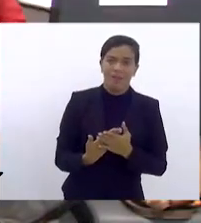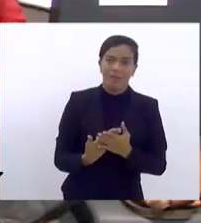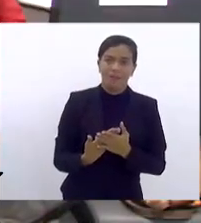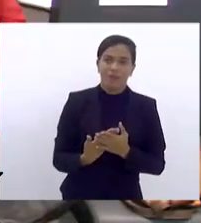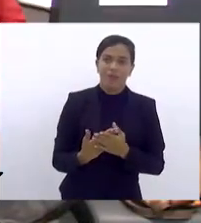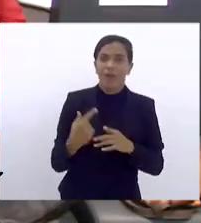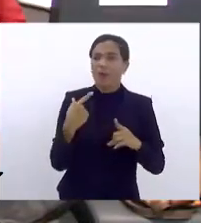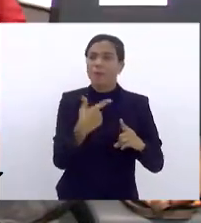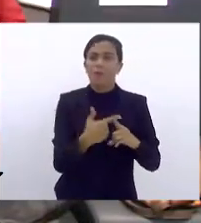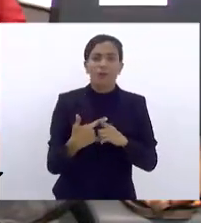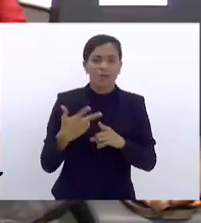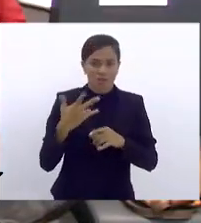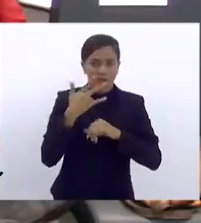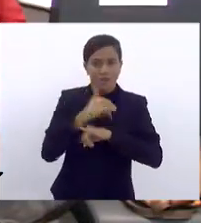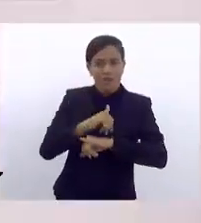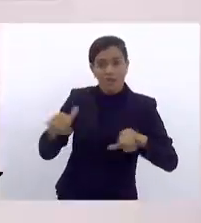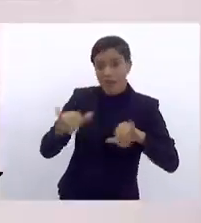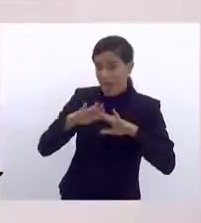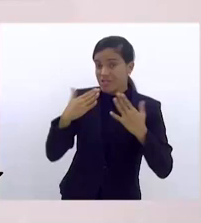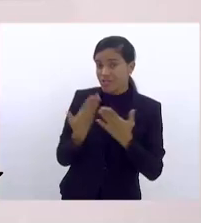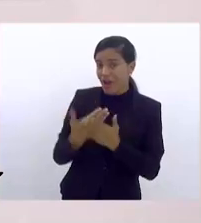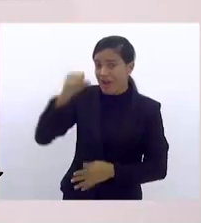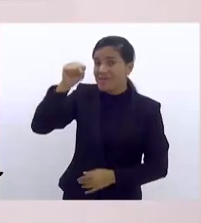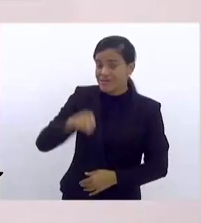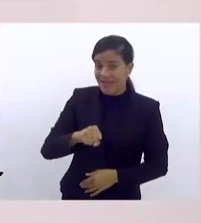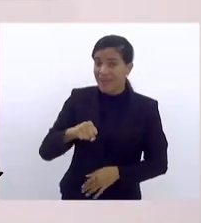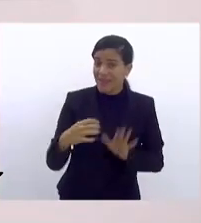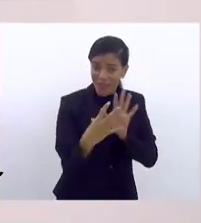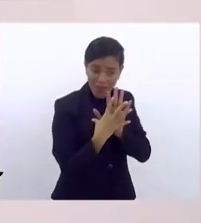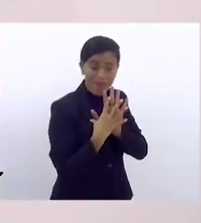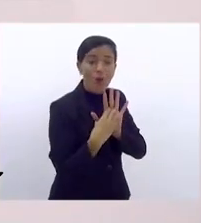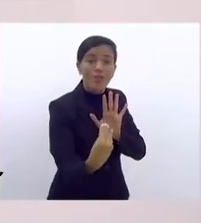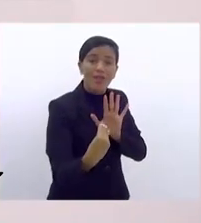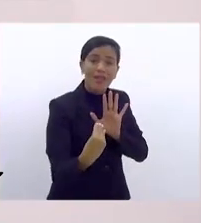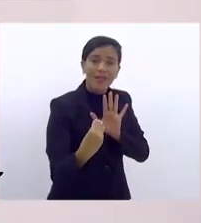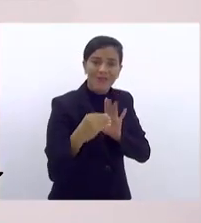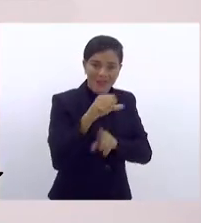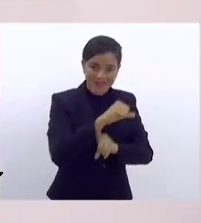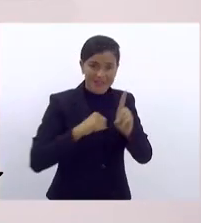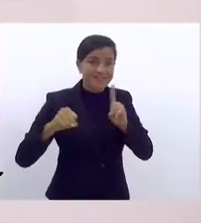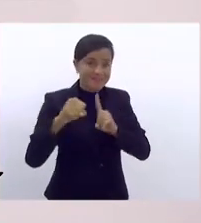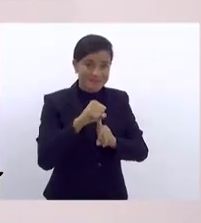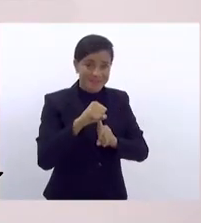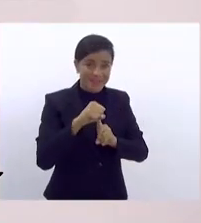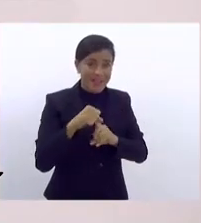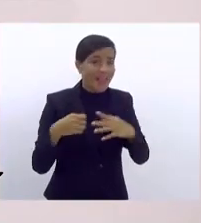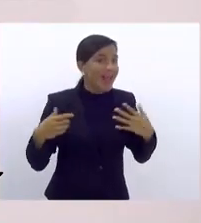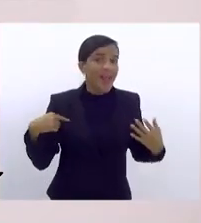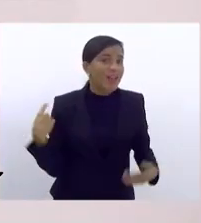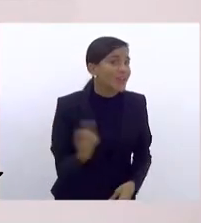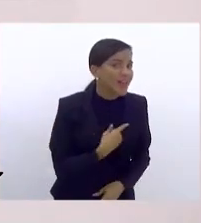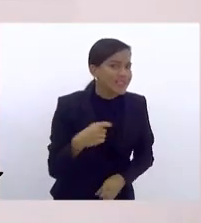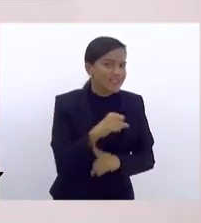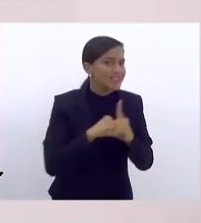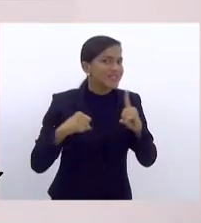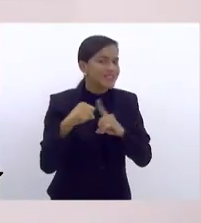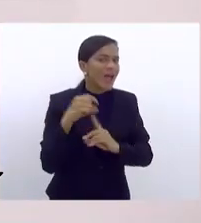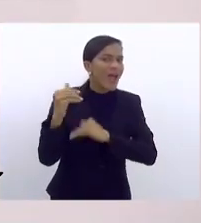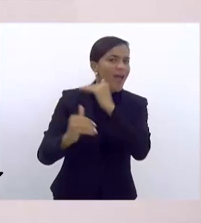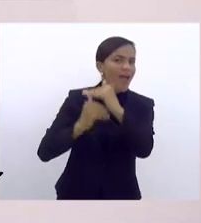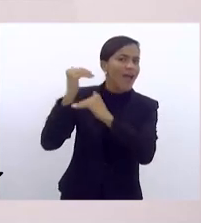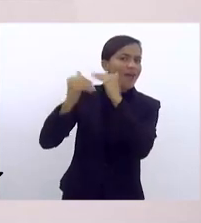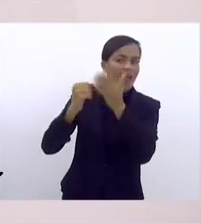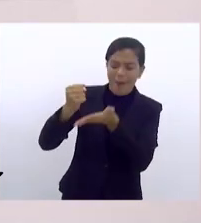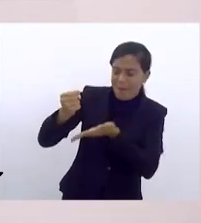porque como já foi dito a escola é sim reflexo da nossa sociedade e a nossa sociedade é construída por